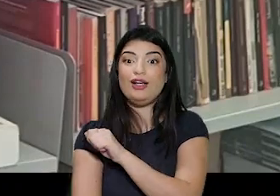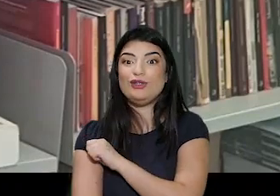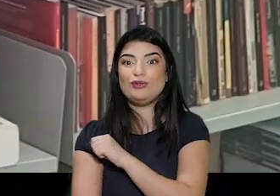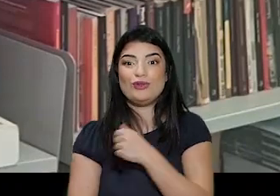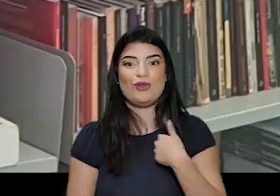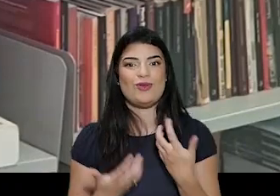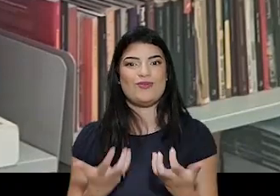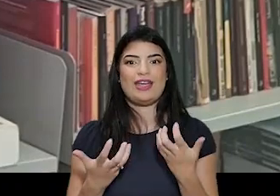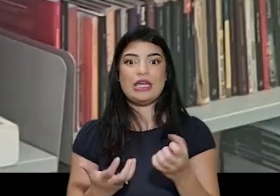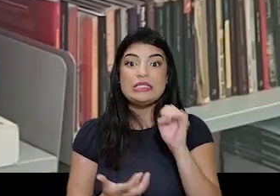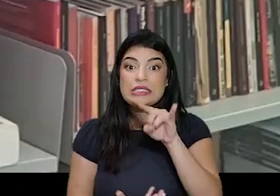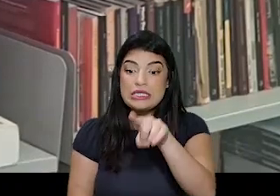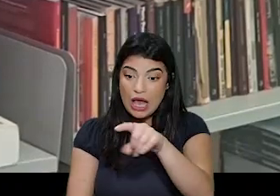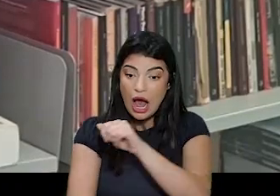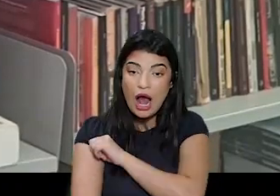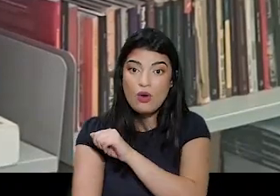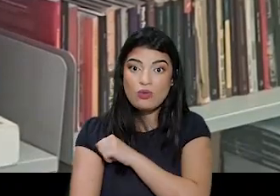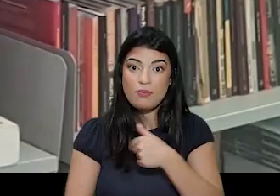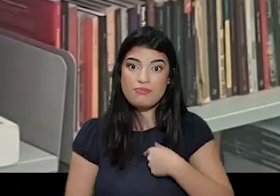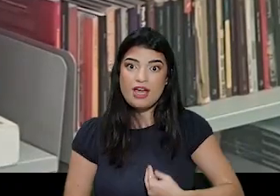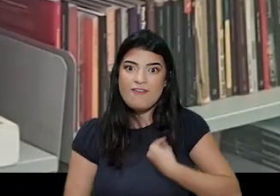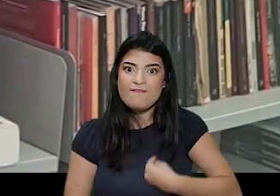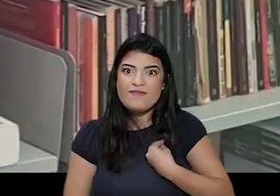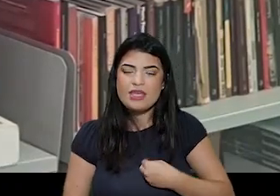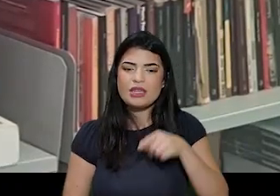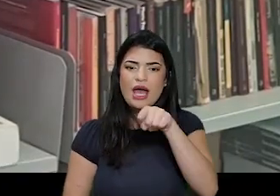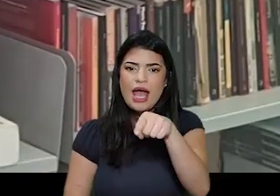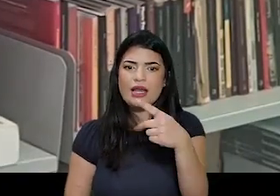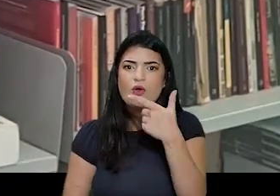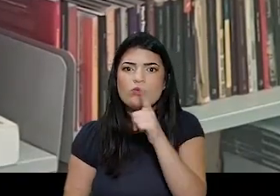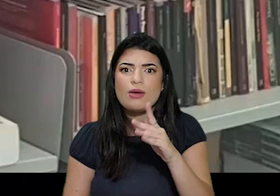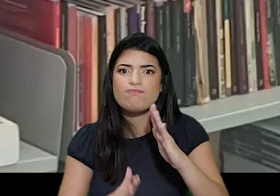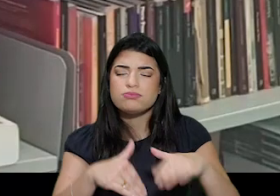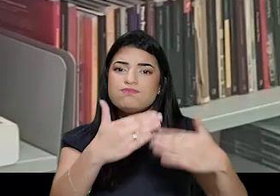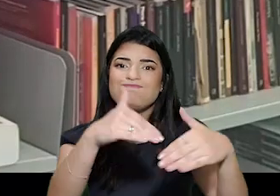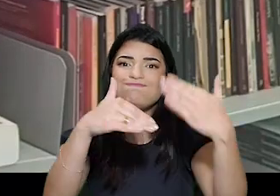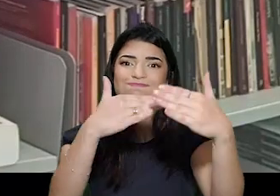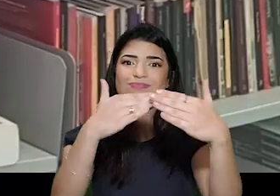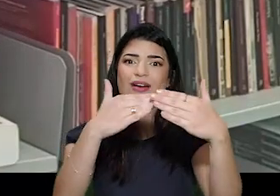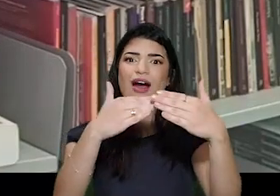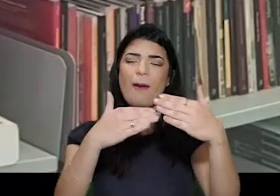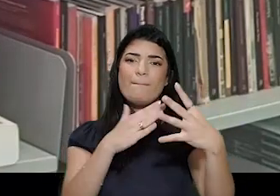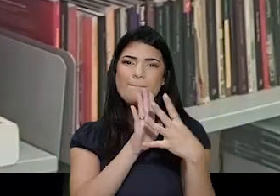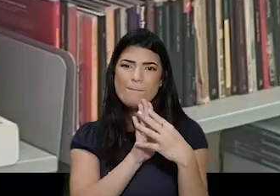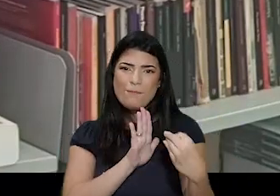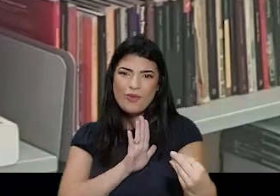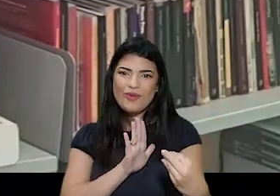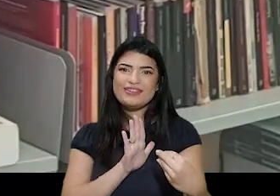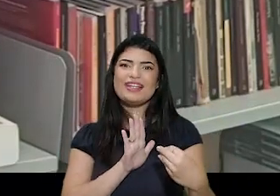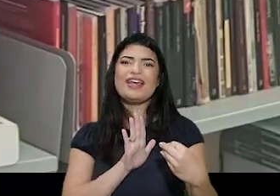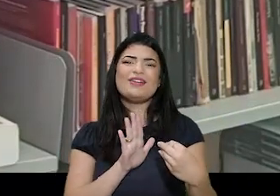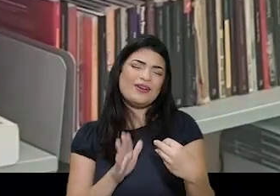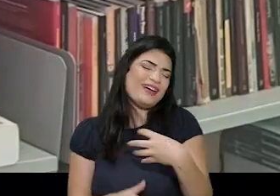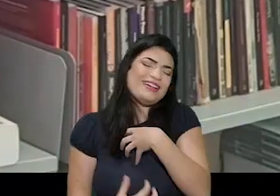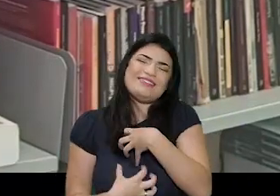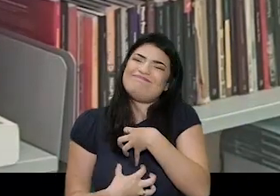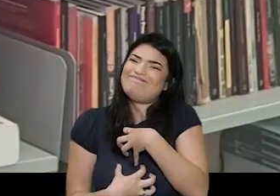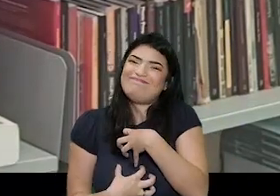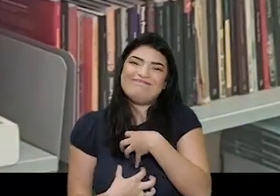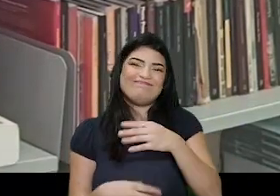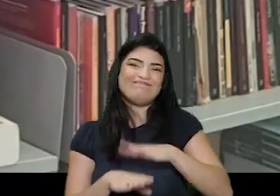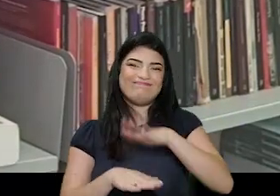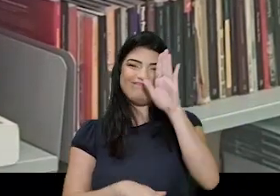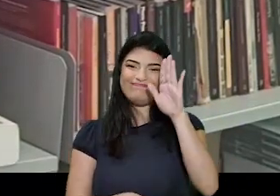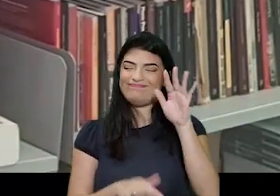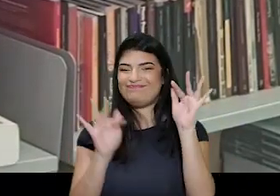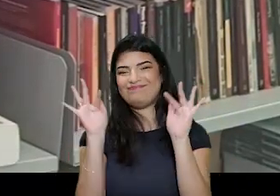um instante, tiver pegado uma trajetória, um sonho meu, uma vitória minha e levar como exemplo, como